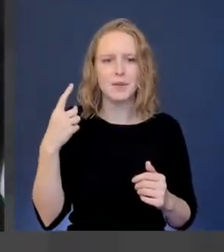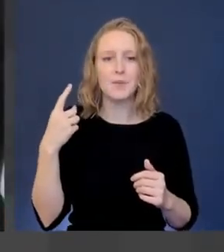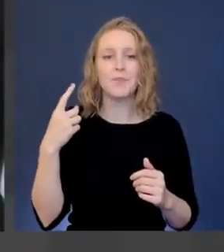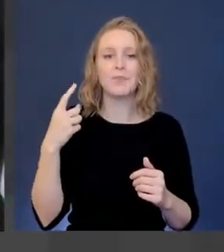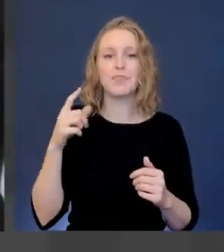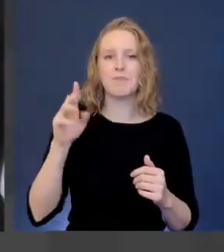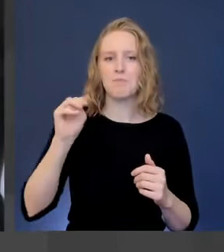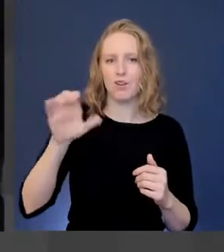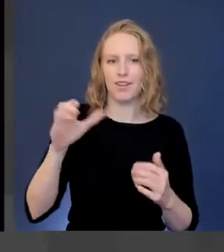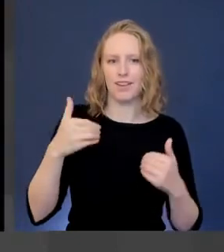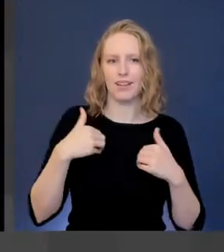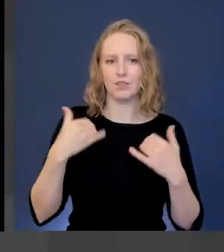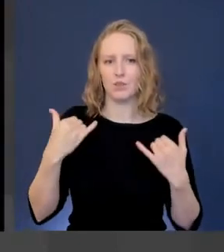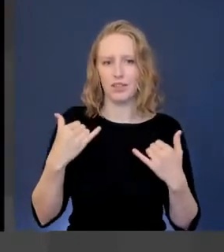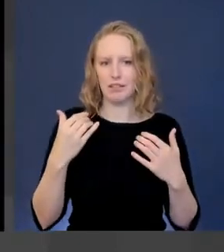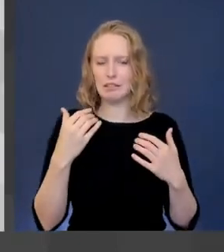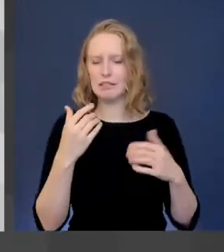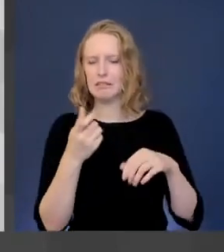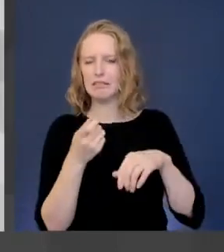gente. Me dá um spoiler aí.